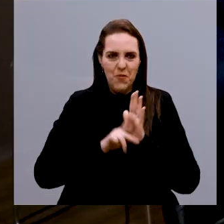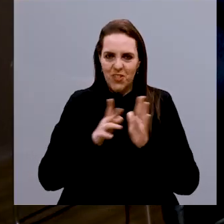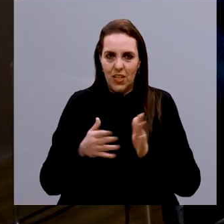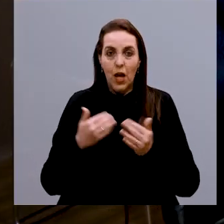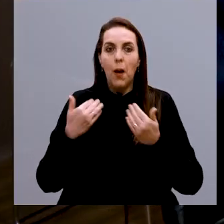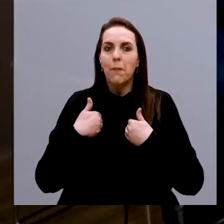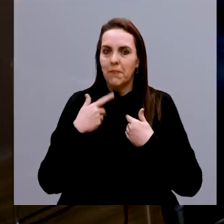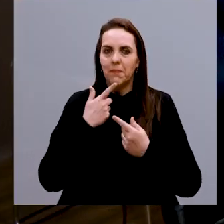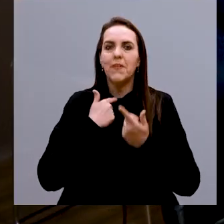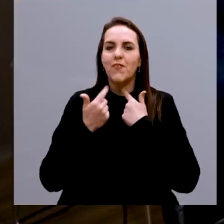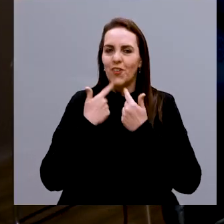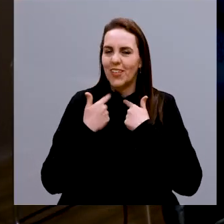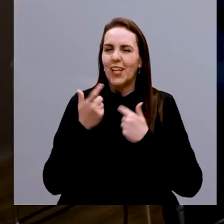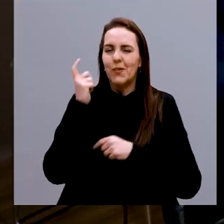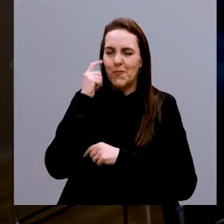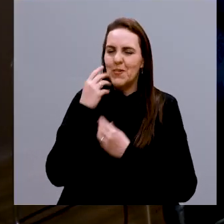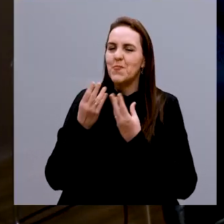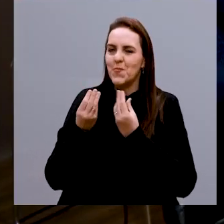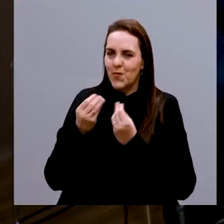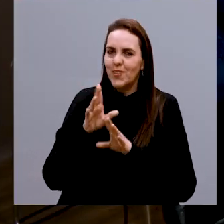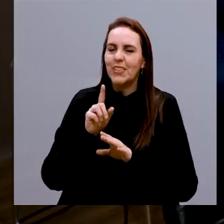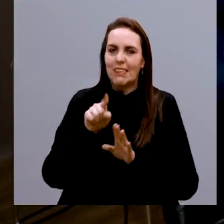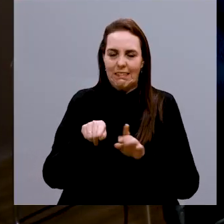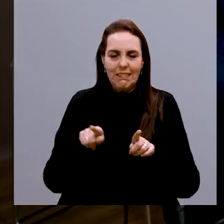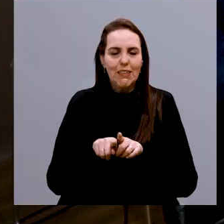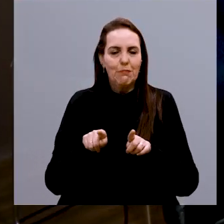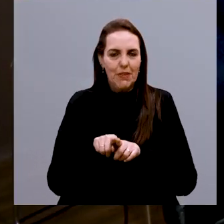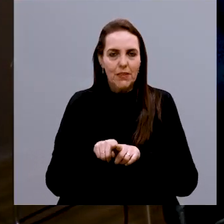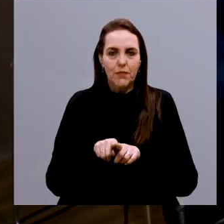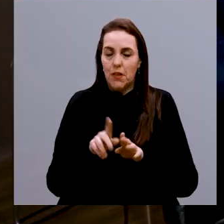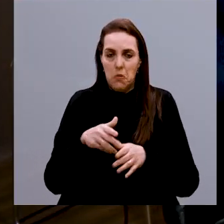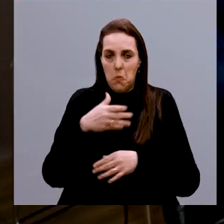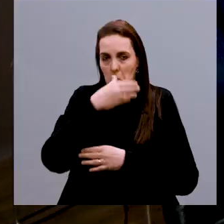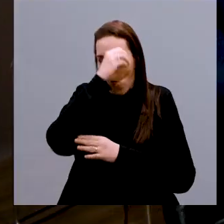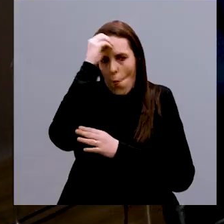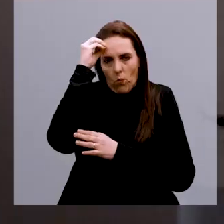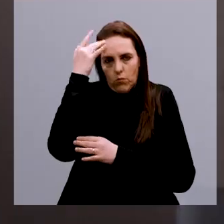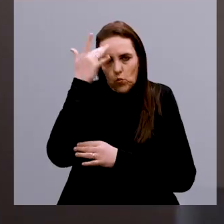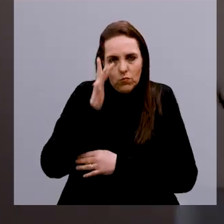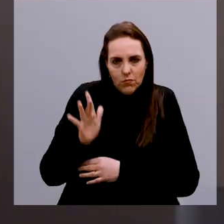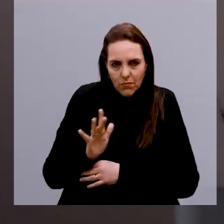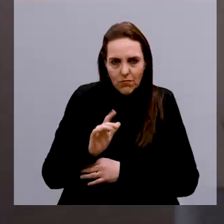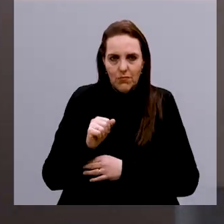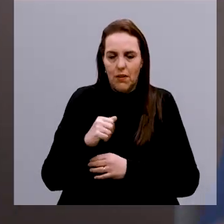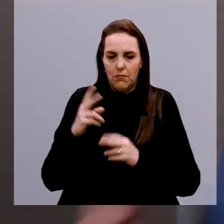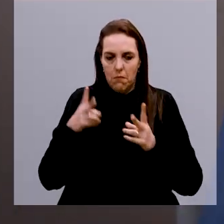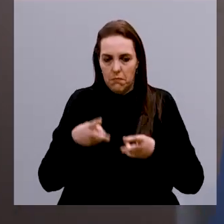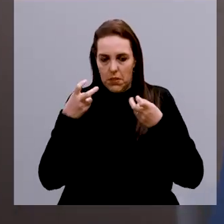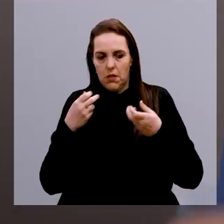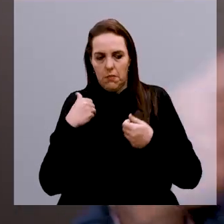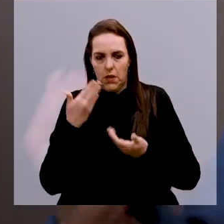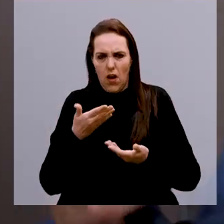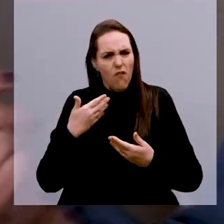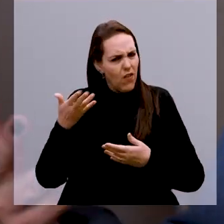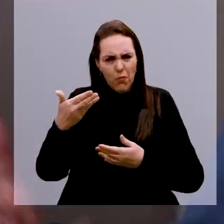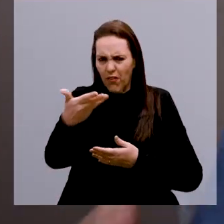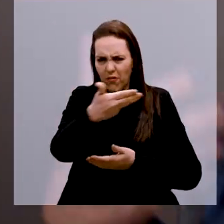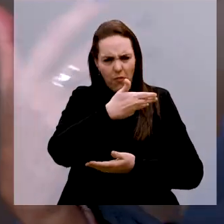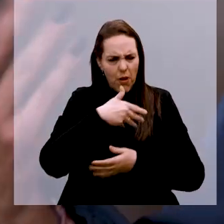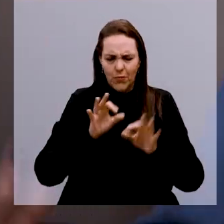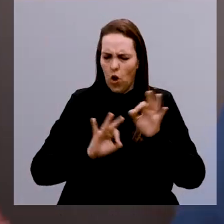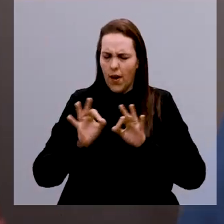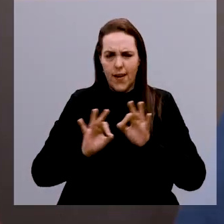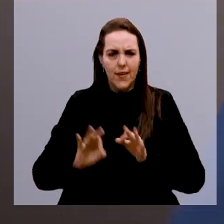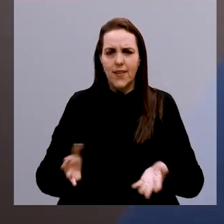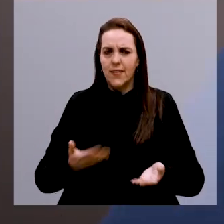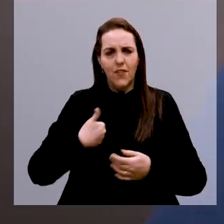Não, a minha vontade, eu penso muito nisso também, assim, né? E quando a gente é leigo e vê de fora isso, minha vontade era dizer, né? Não, vamos lá, a